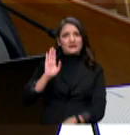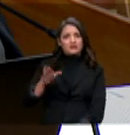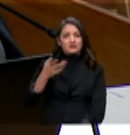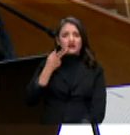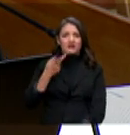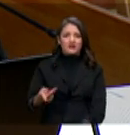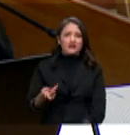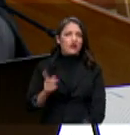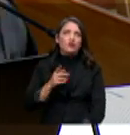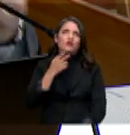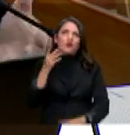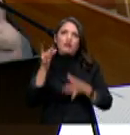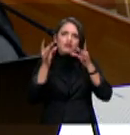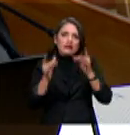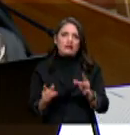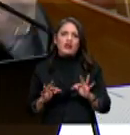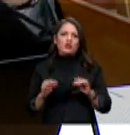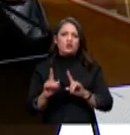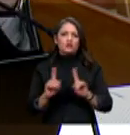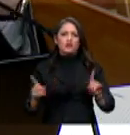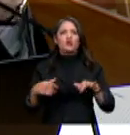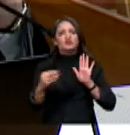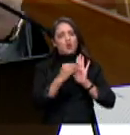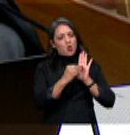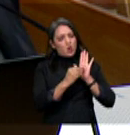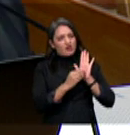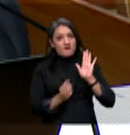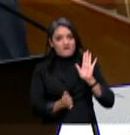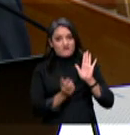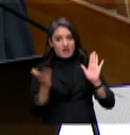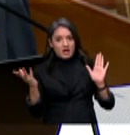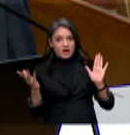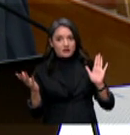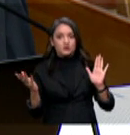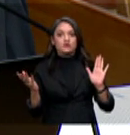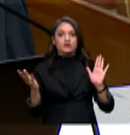vou citá-los todos, foram citados alguns anteriores,